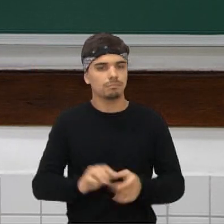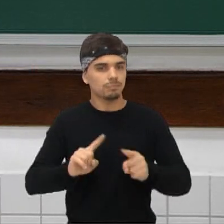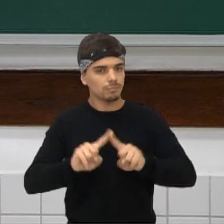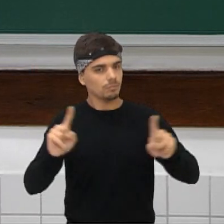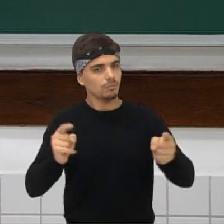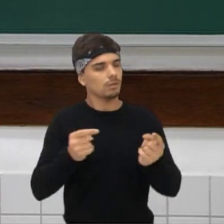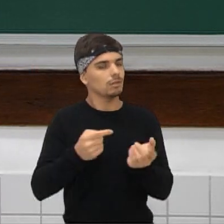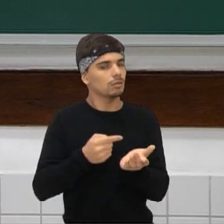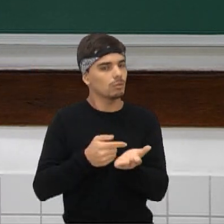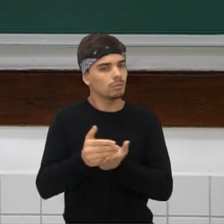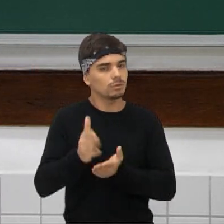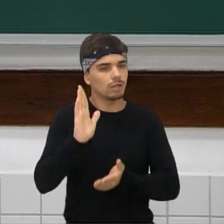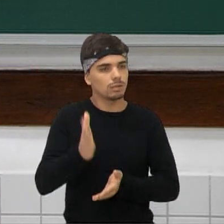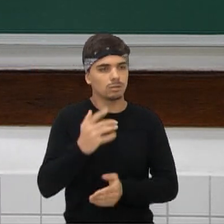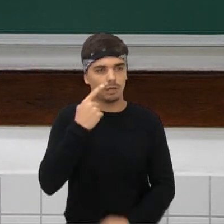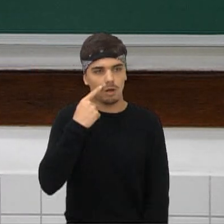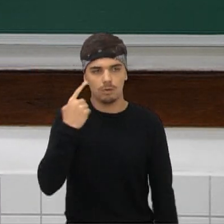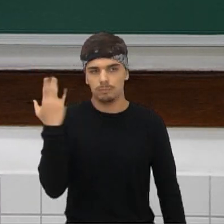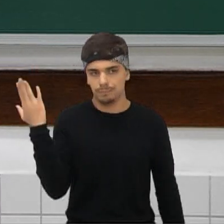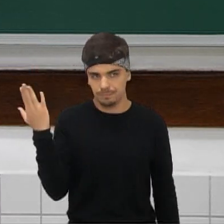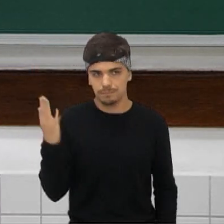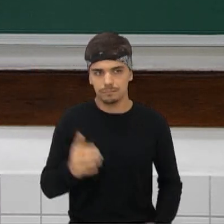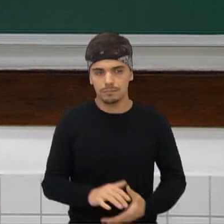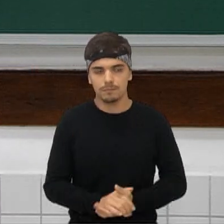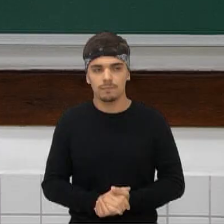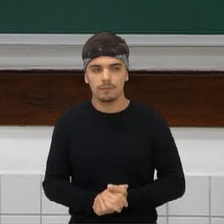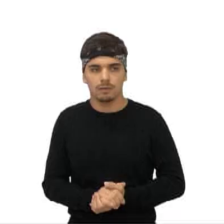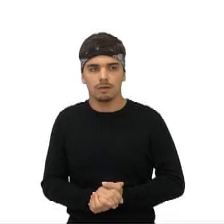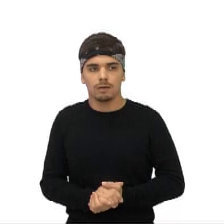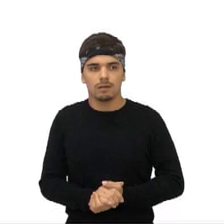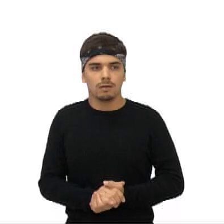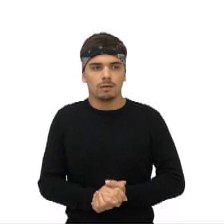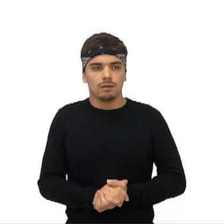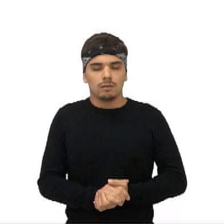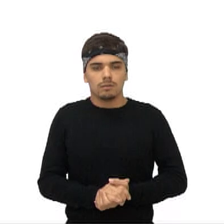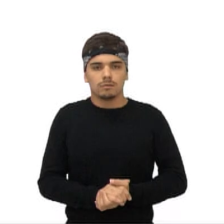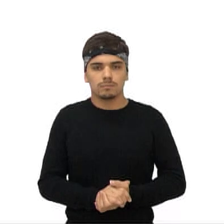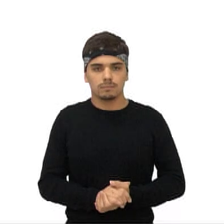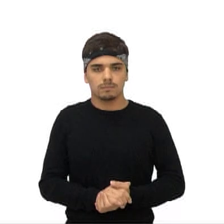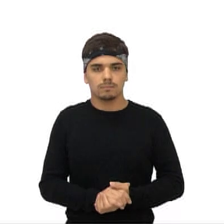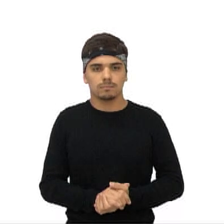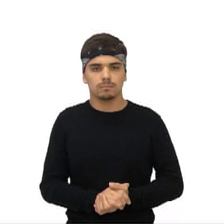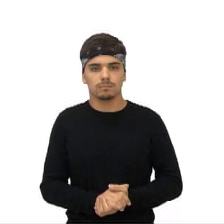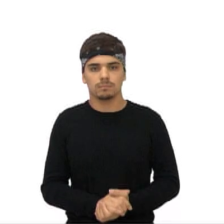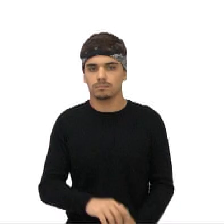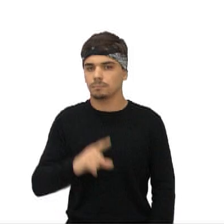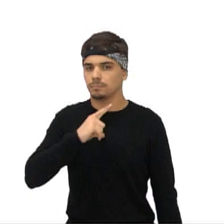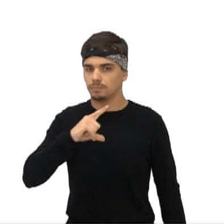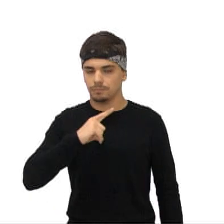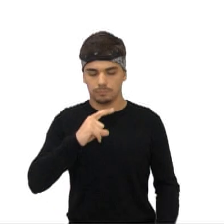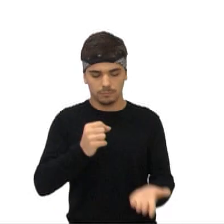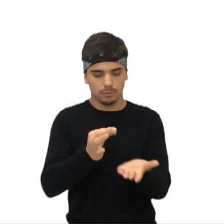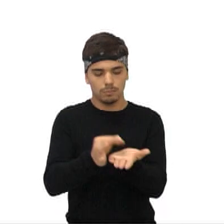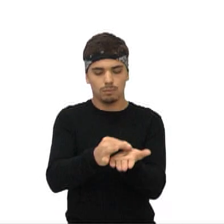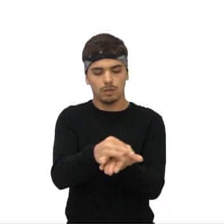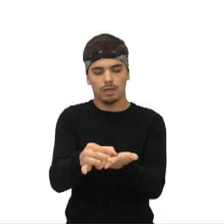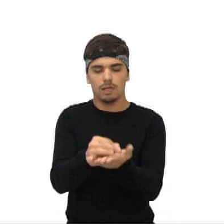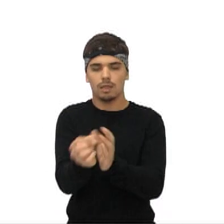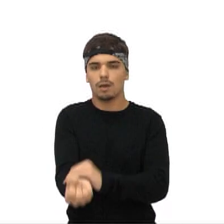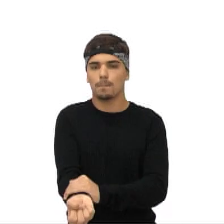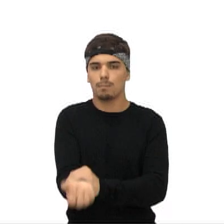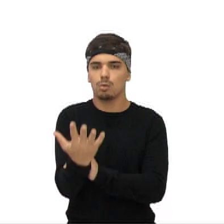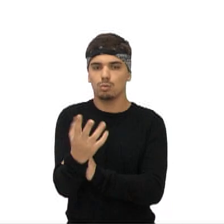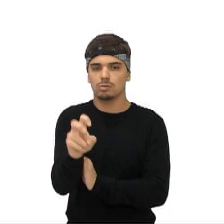começar exercitando. Então, nesta situação, tem uma moeda, é lançada 5 vezes. Qual